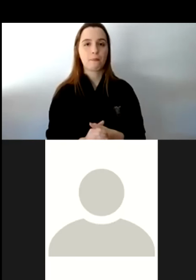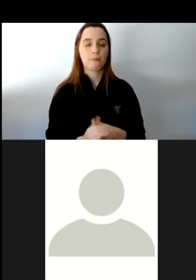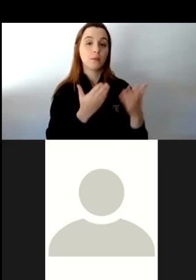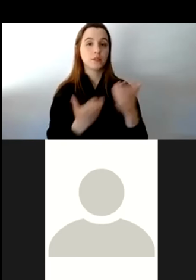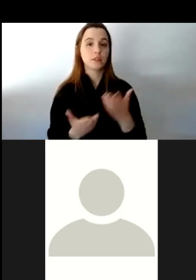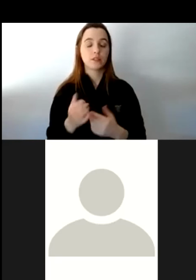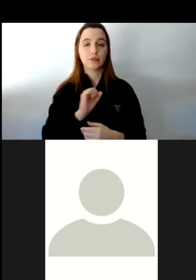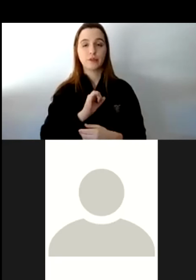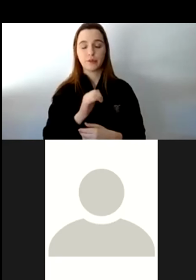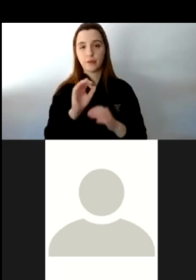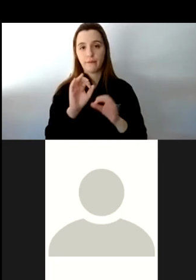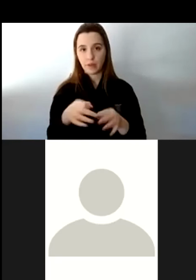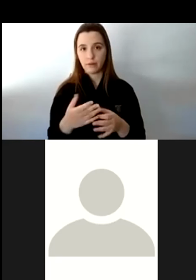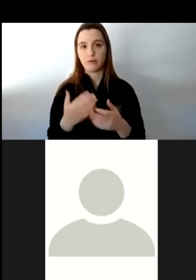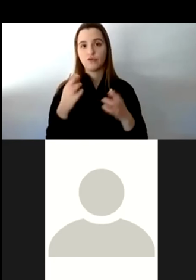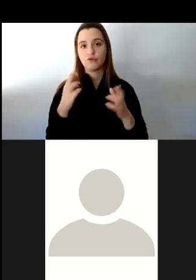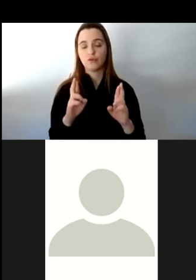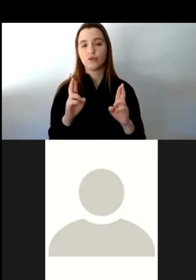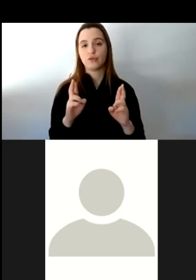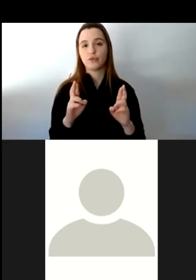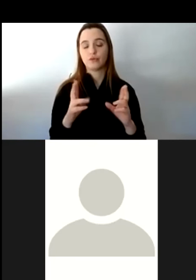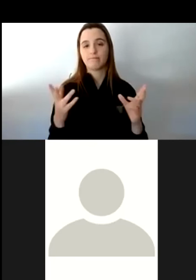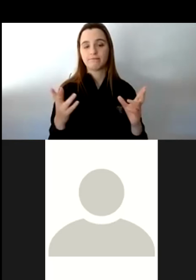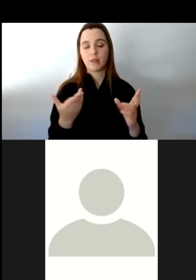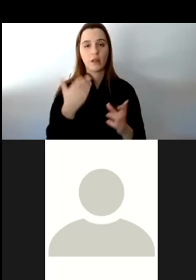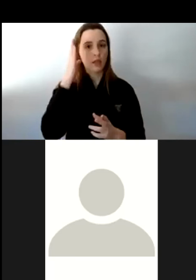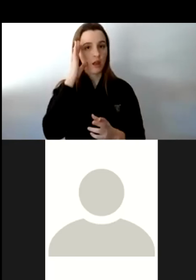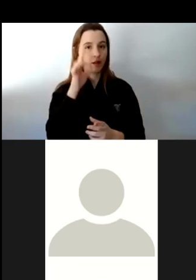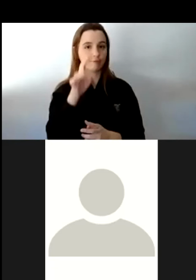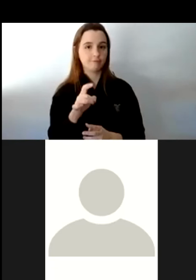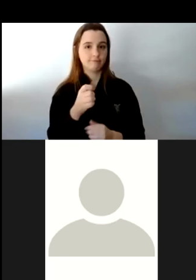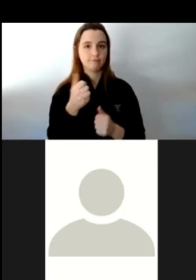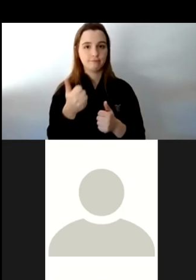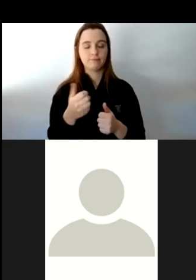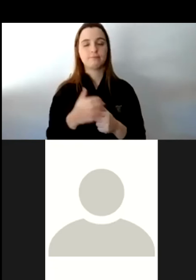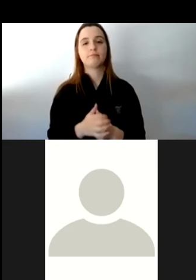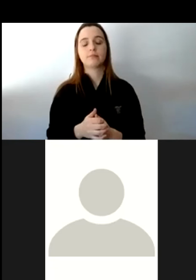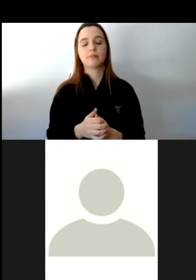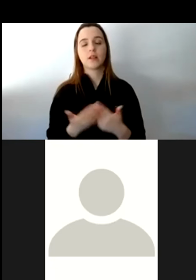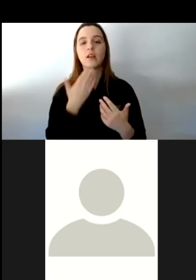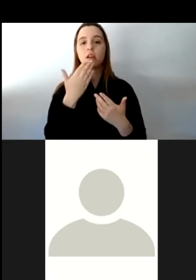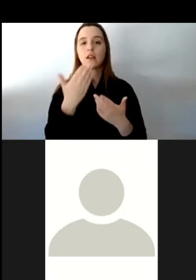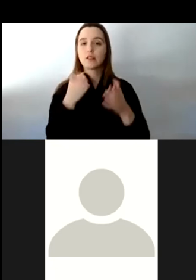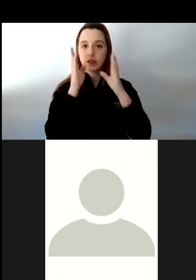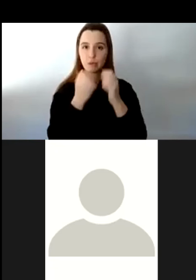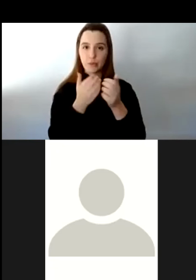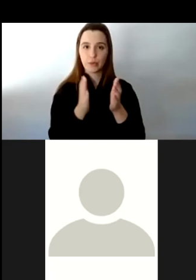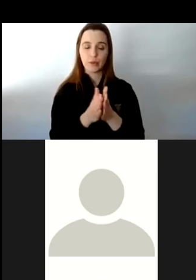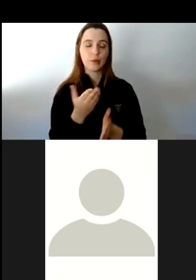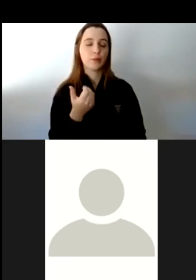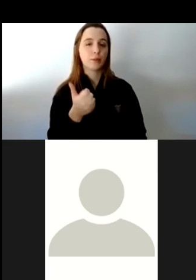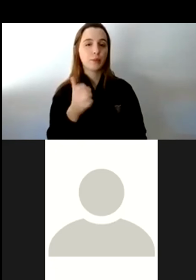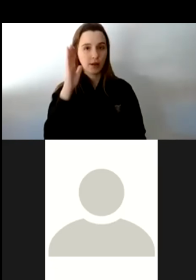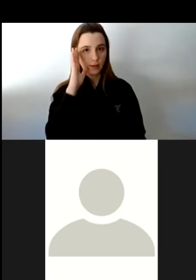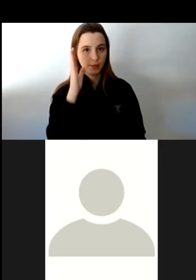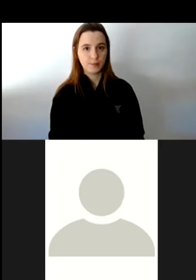Termino aqui a minha apresentação, desejando uma excelente tarde e agradecendo por toda a atenção dispensada. Boa